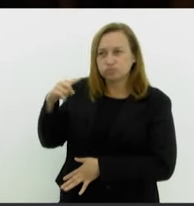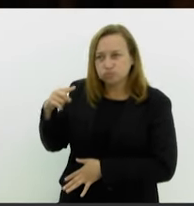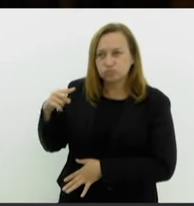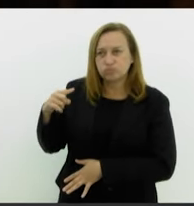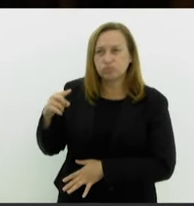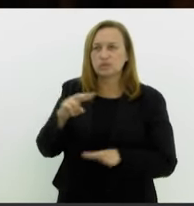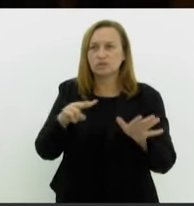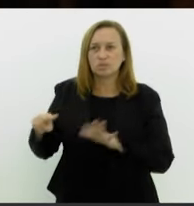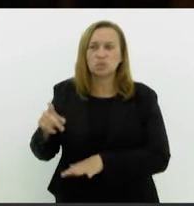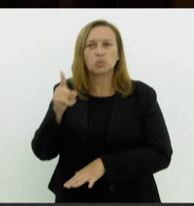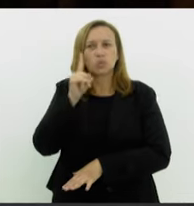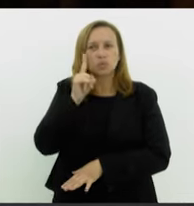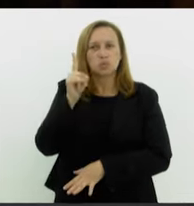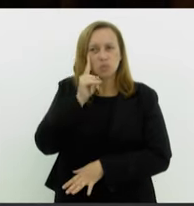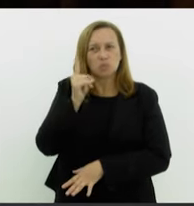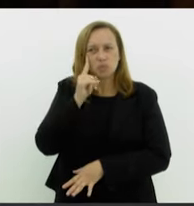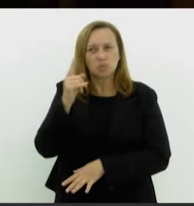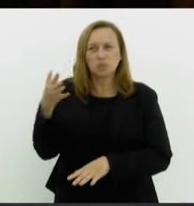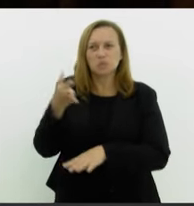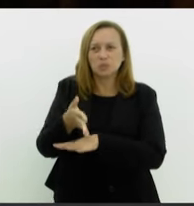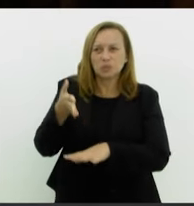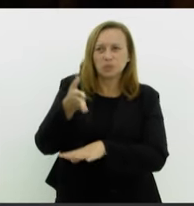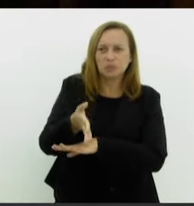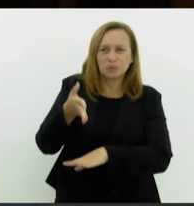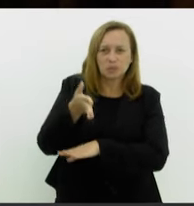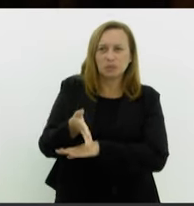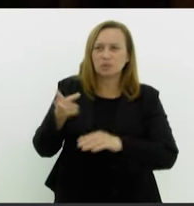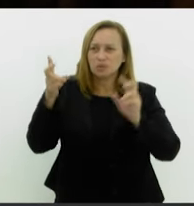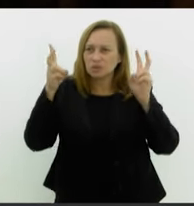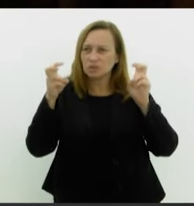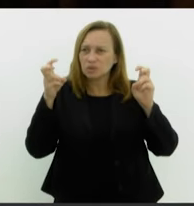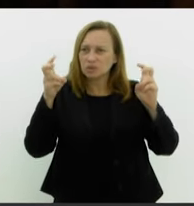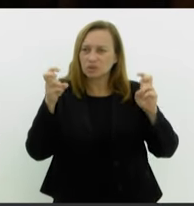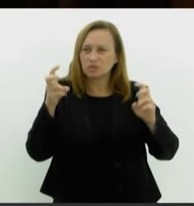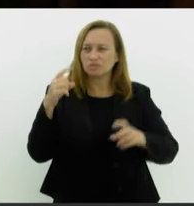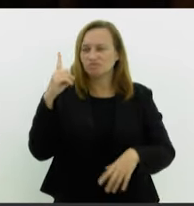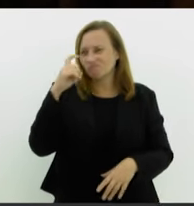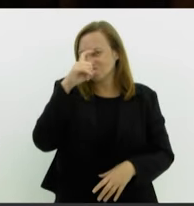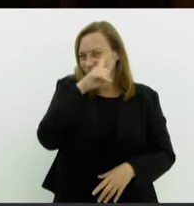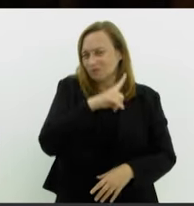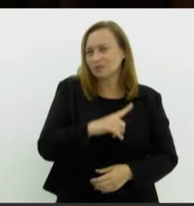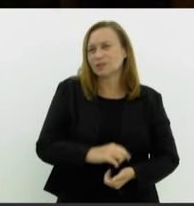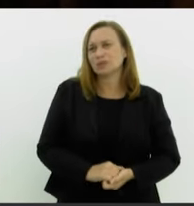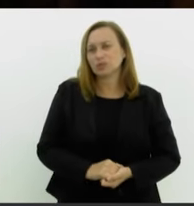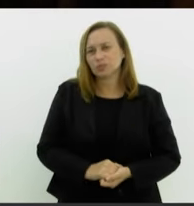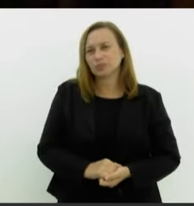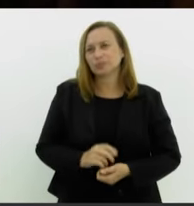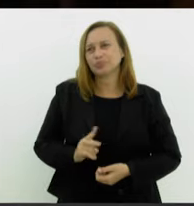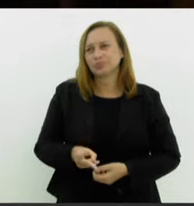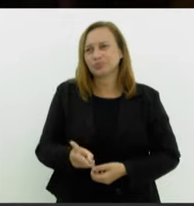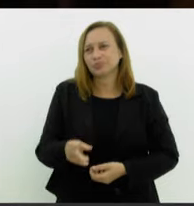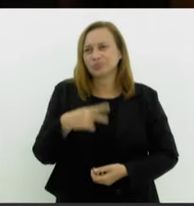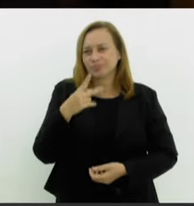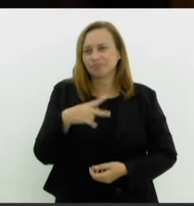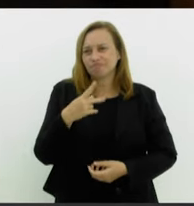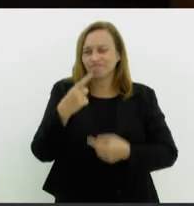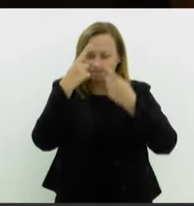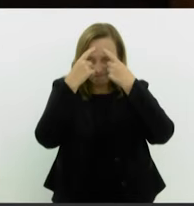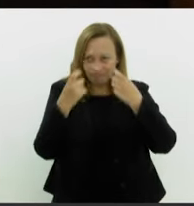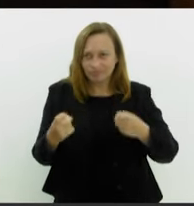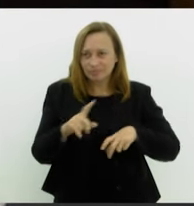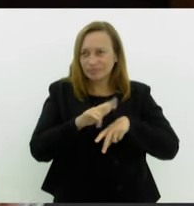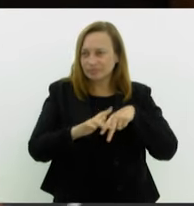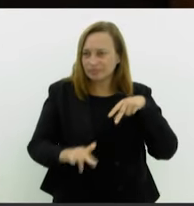todos os dias me vem chegado esse tema que é um tema muito difícil e a gente sempre fala quando a gente fala de violência de